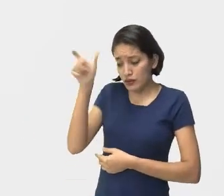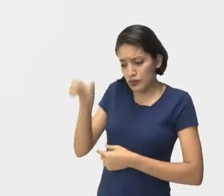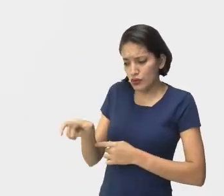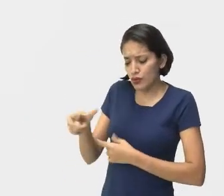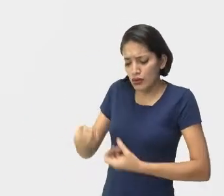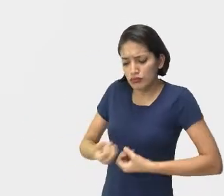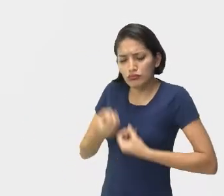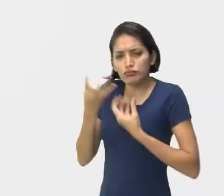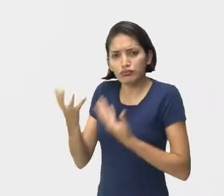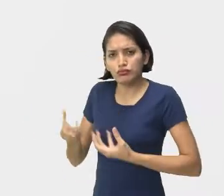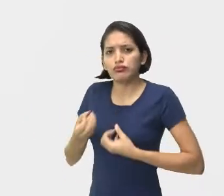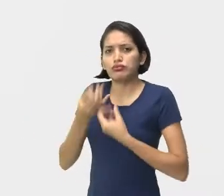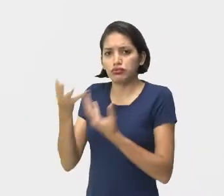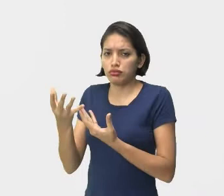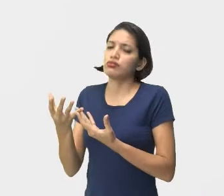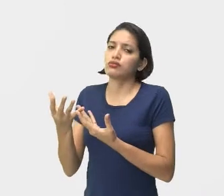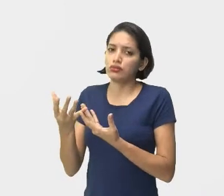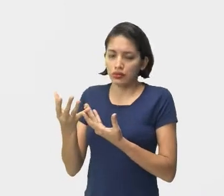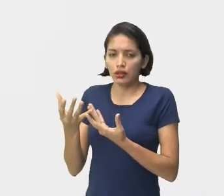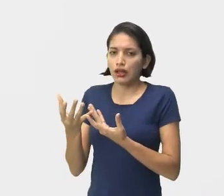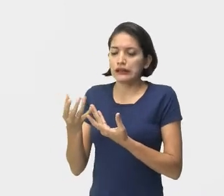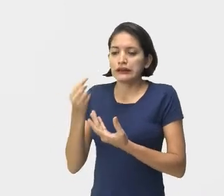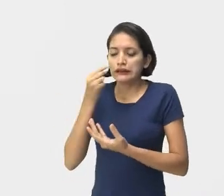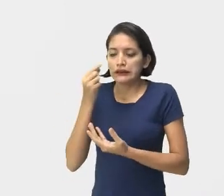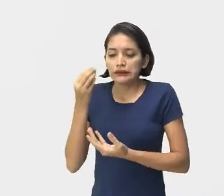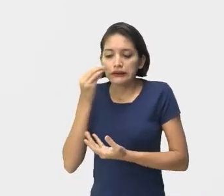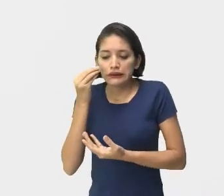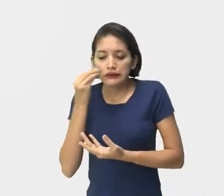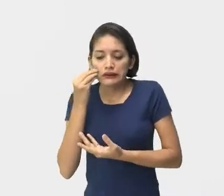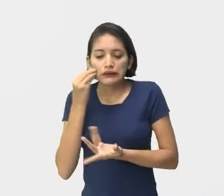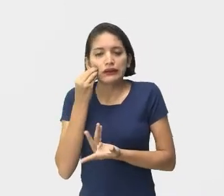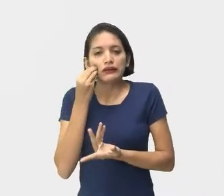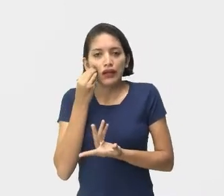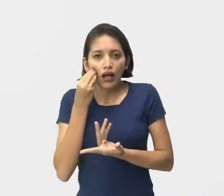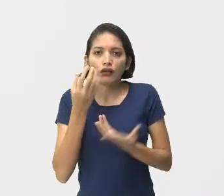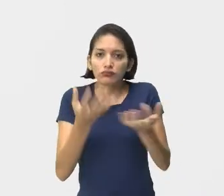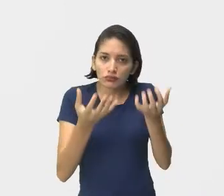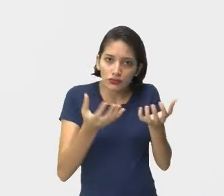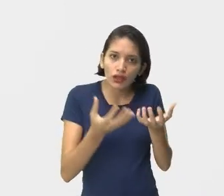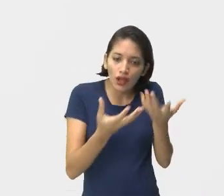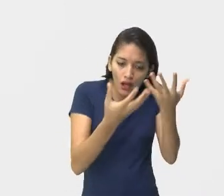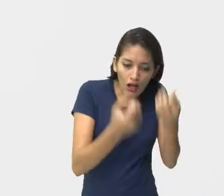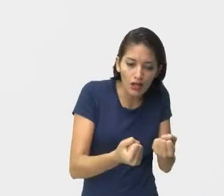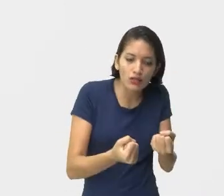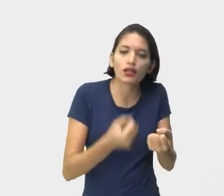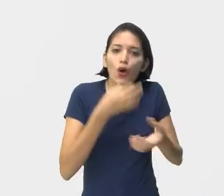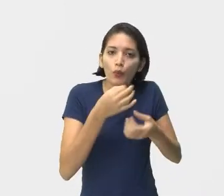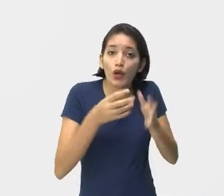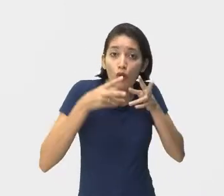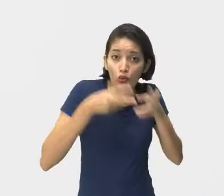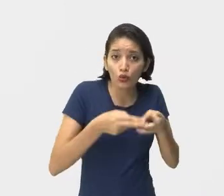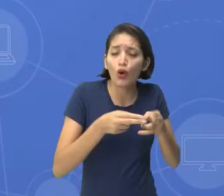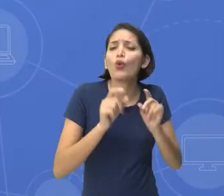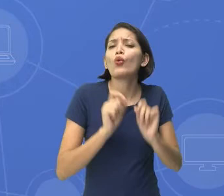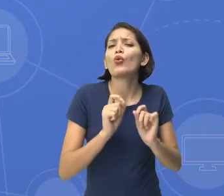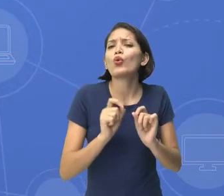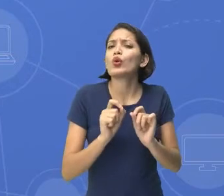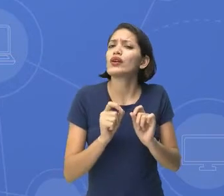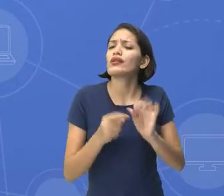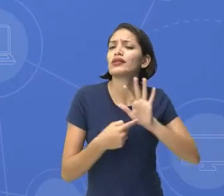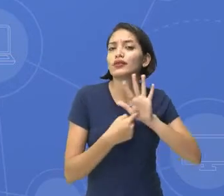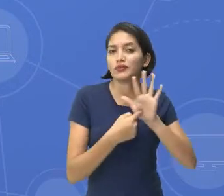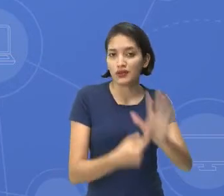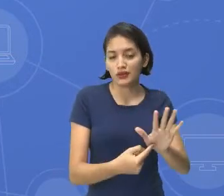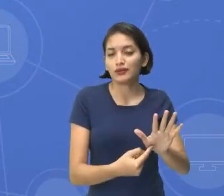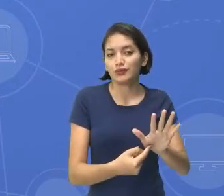expressa algo, que alguém tenta convencer alguém de algo, ele está colocando o que ali? O que ele está